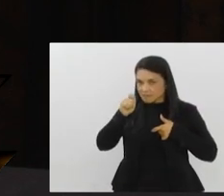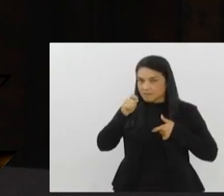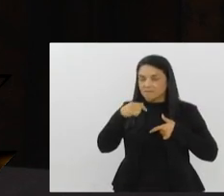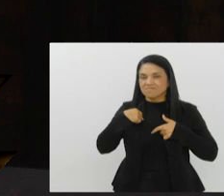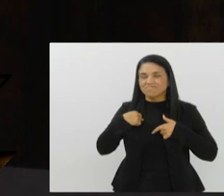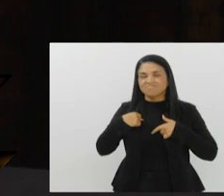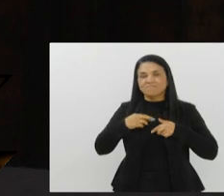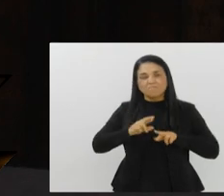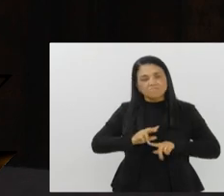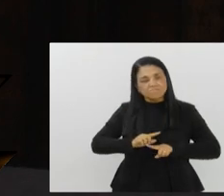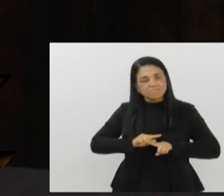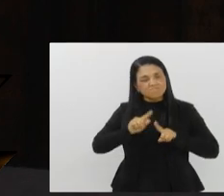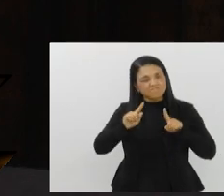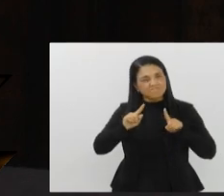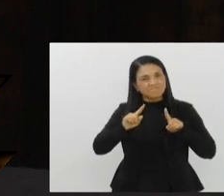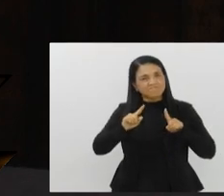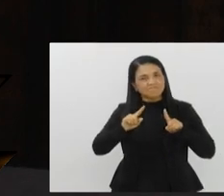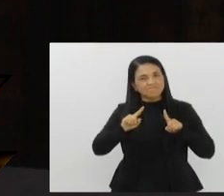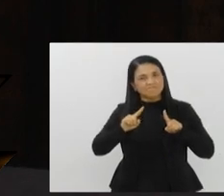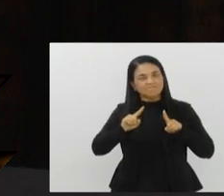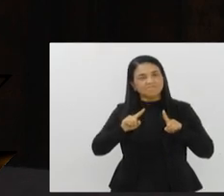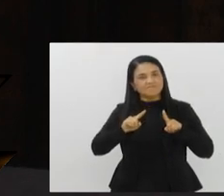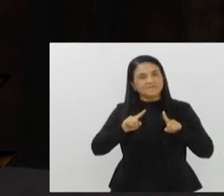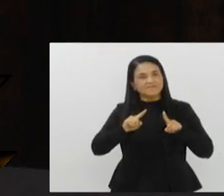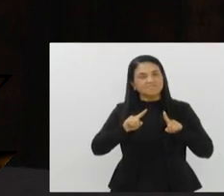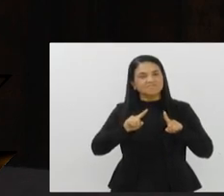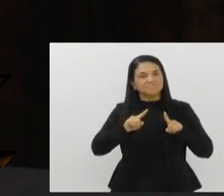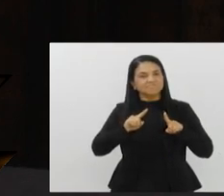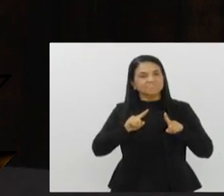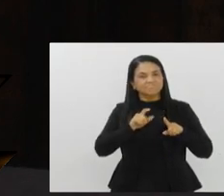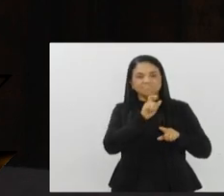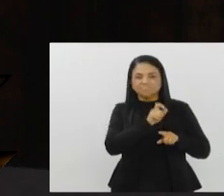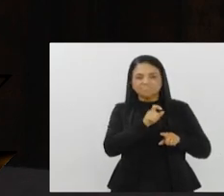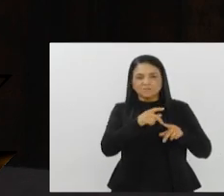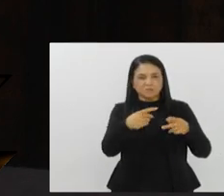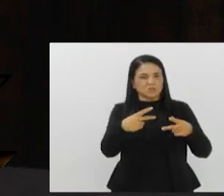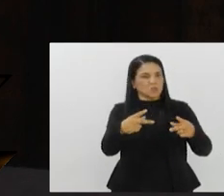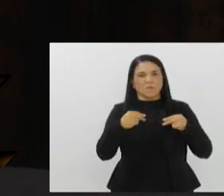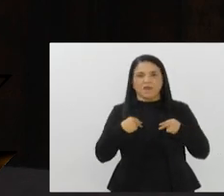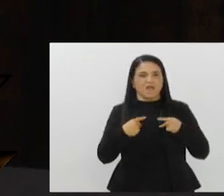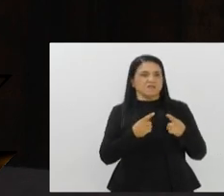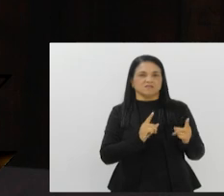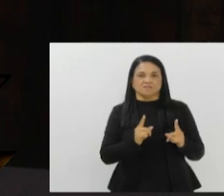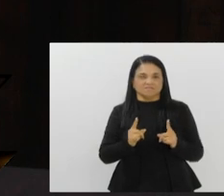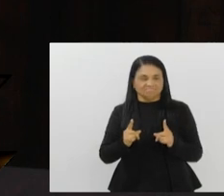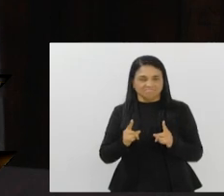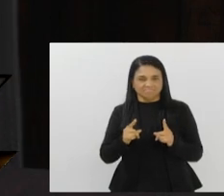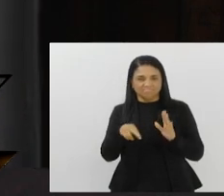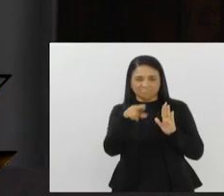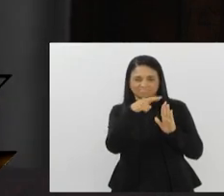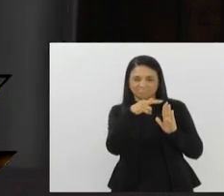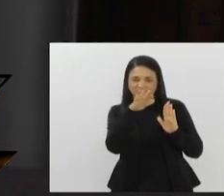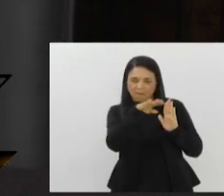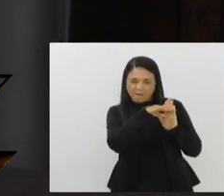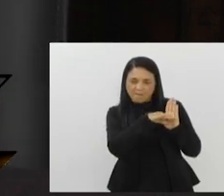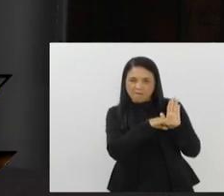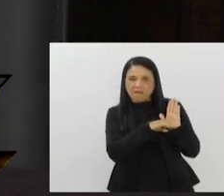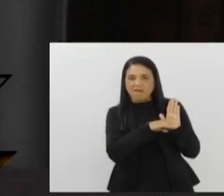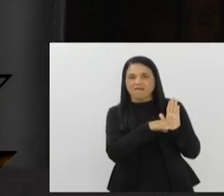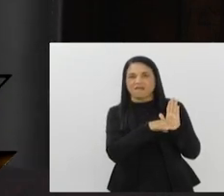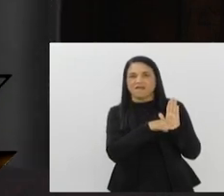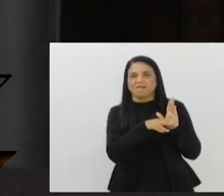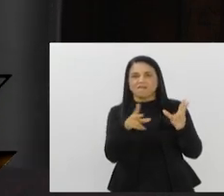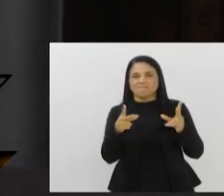sempre são aqueles que para aqueles merecedores dos requisitos que devem ser preenchidos para a